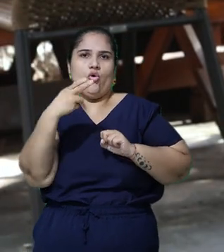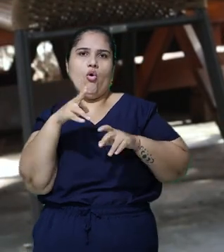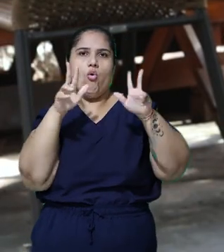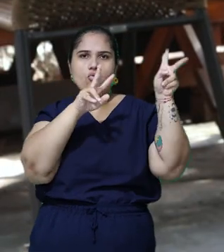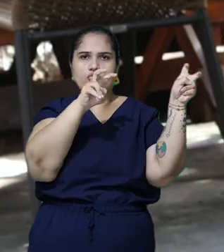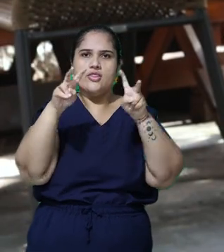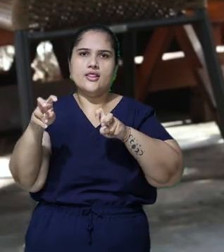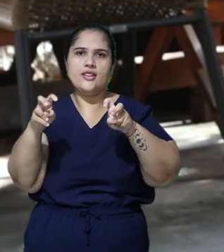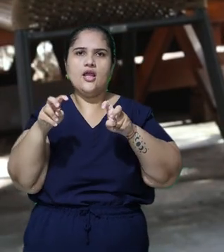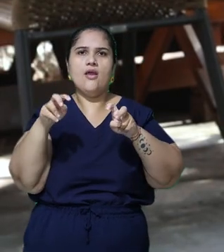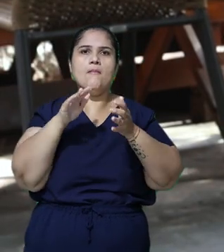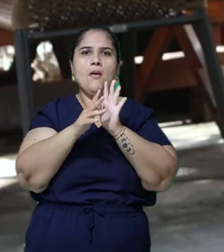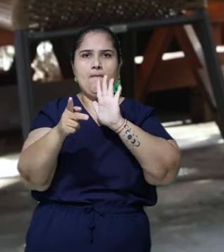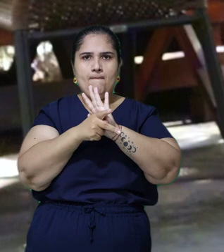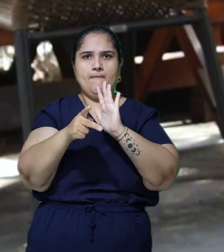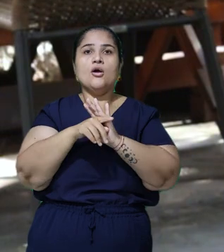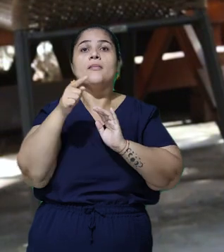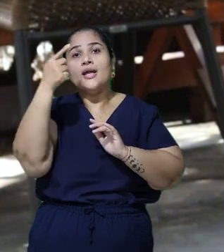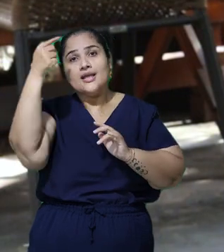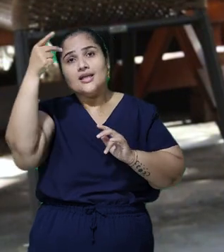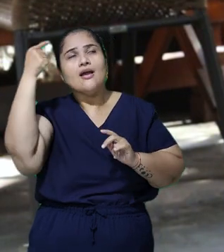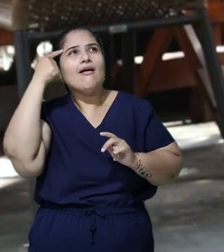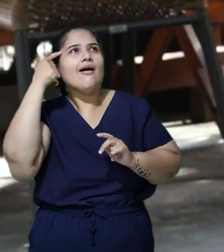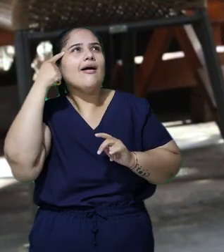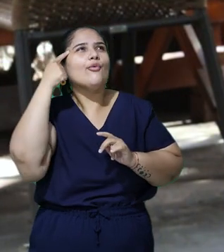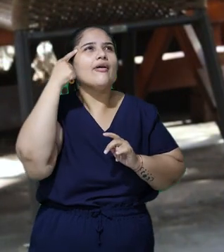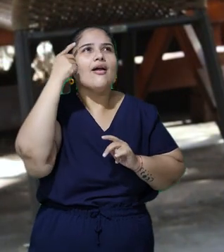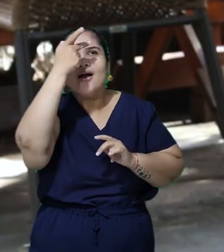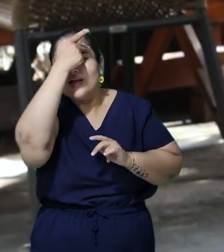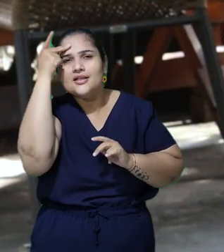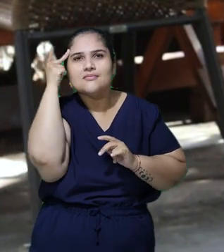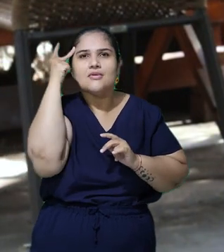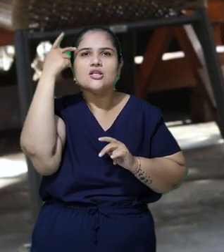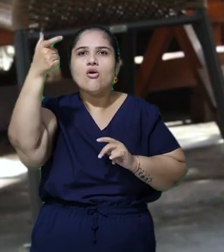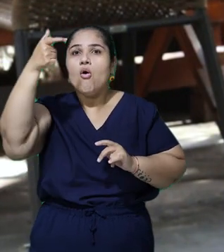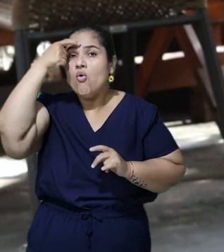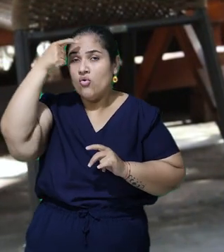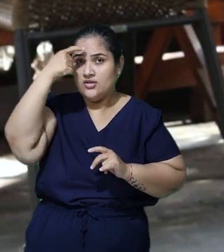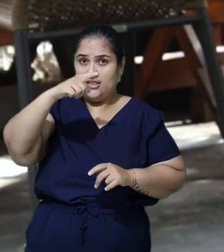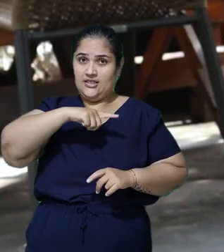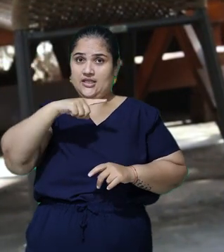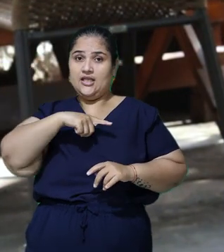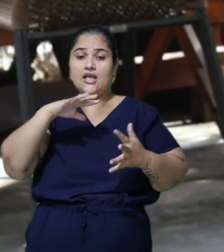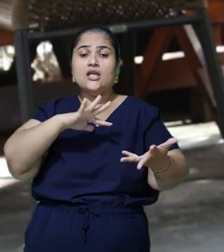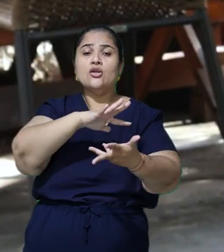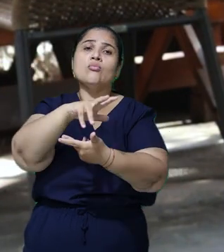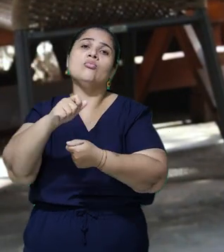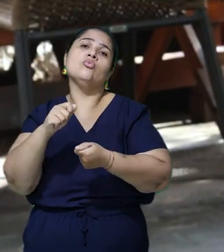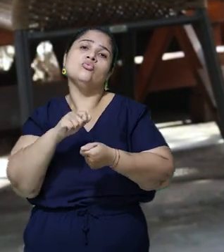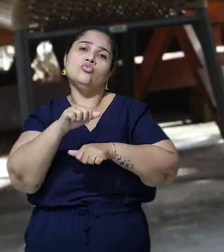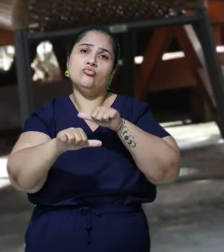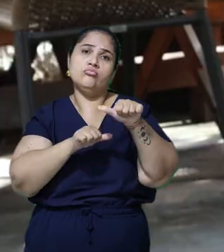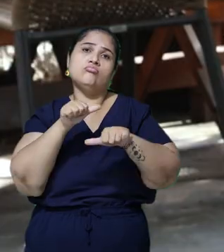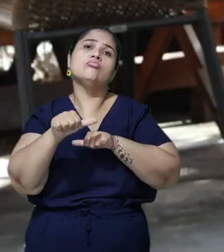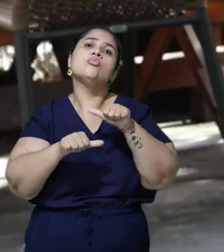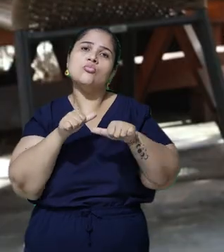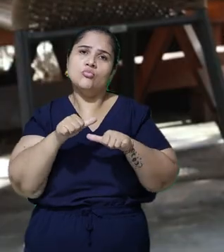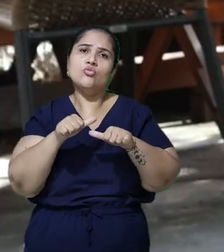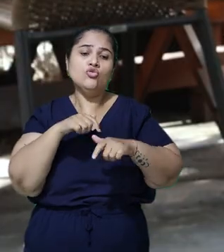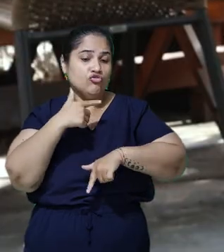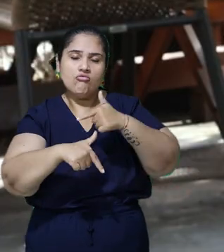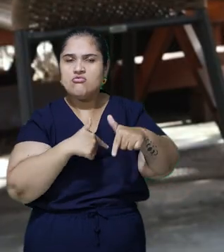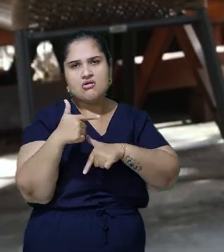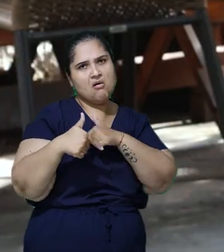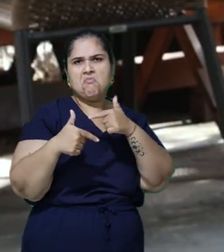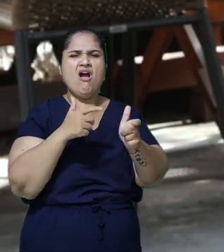assunto é que as pessoas se conscientizem e esse mundo mude para que eles encontrem um mundo melhor no mercado de trabalho e tudo, onde